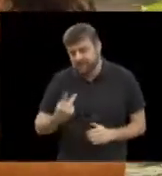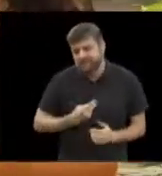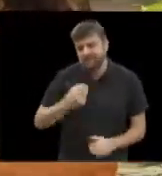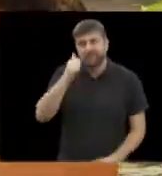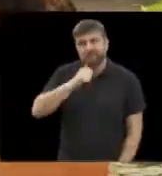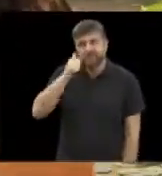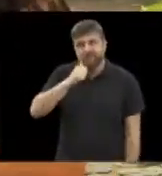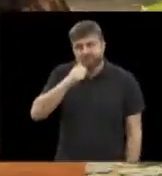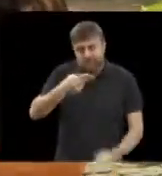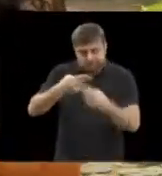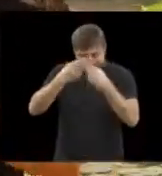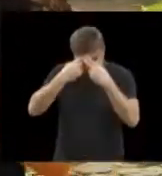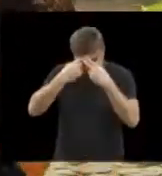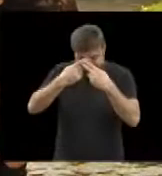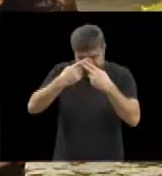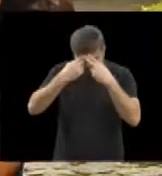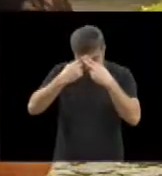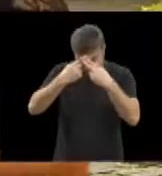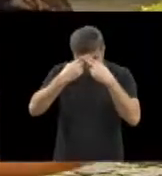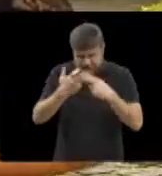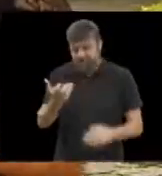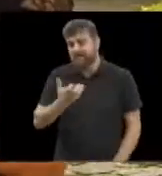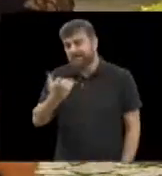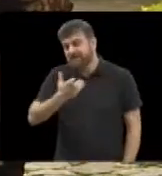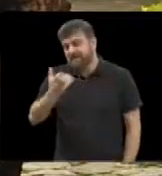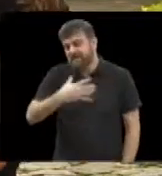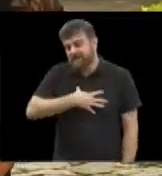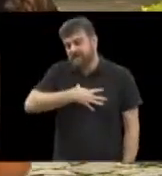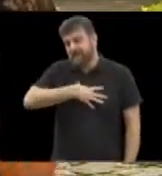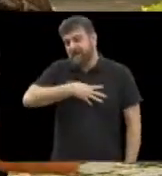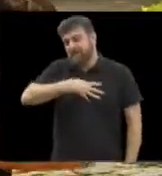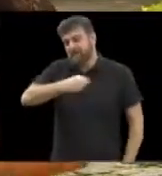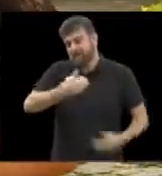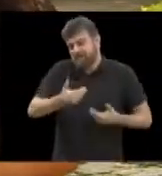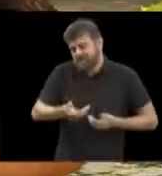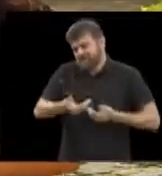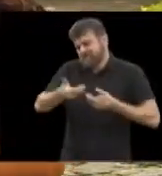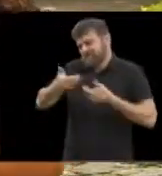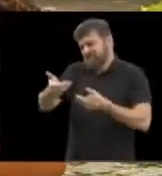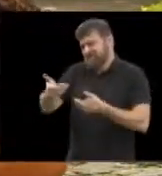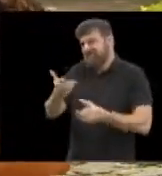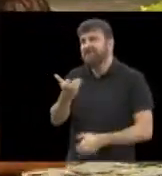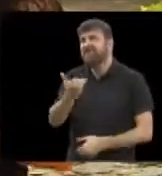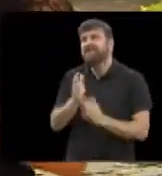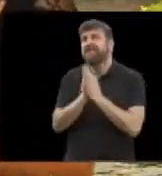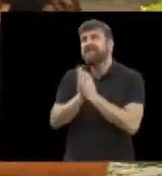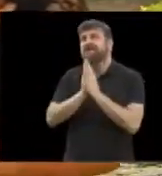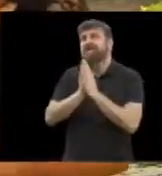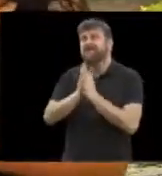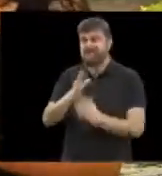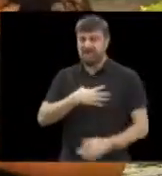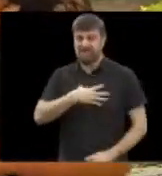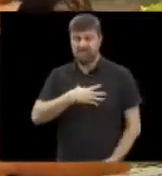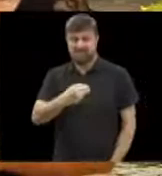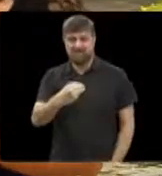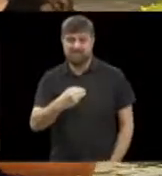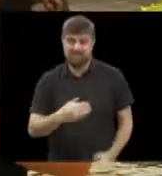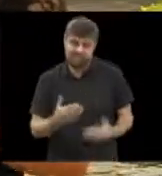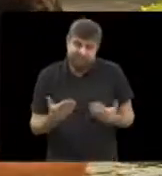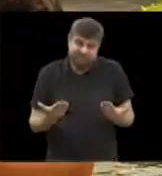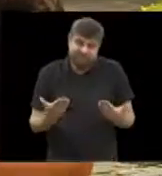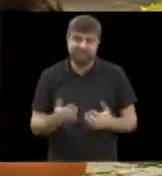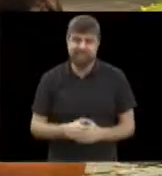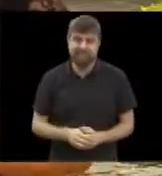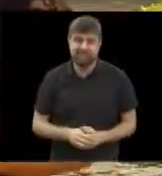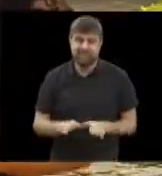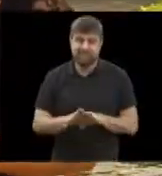se frustrando, né? Queria muito dar um filho, eu falava assim, porque queria tanto um filhinho, né? Dar um filho para ele, né? E